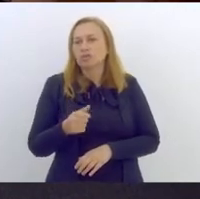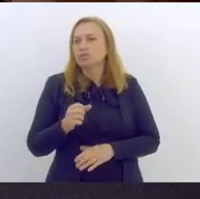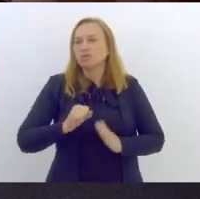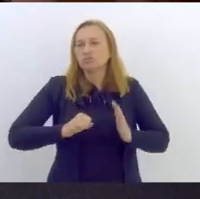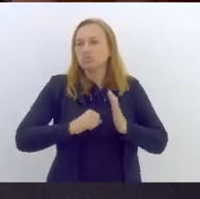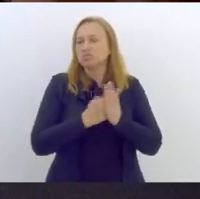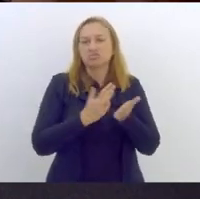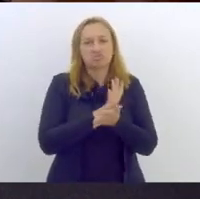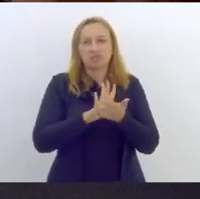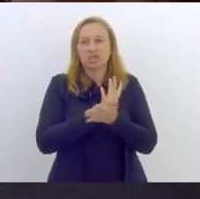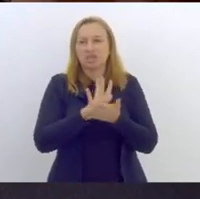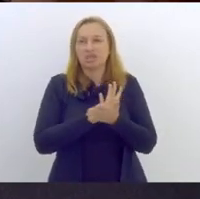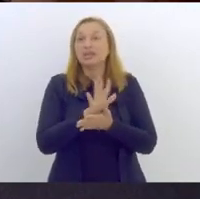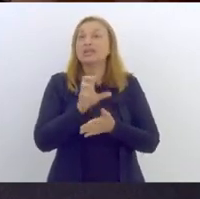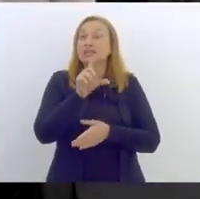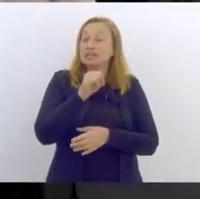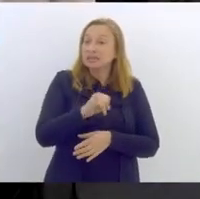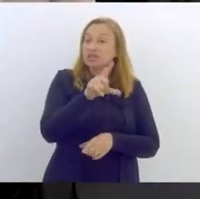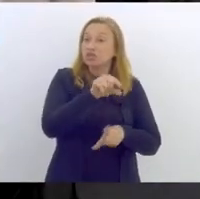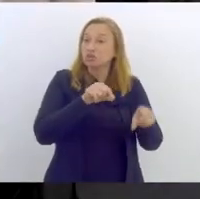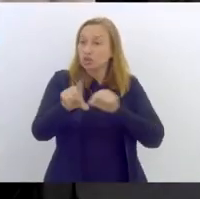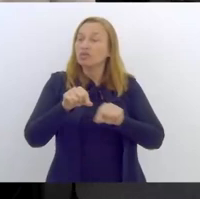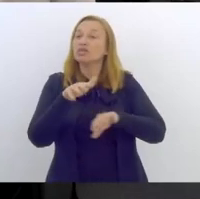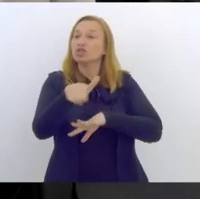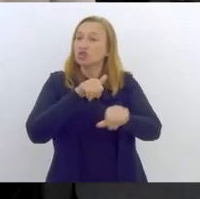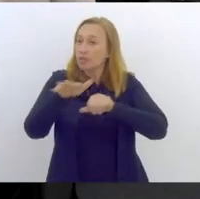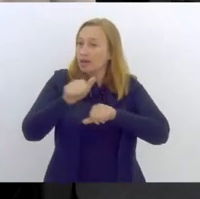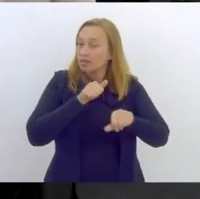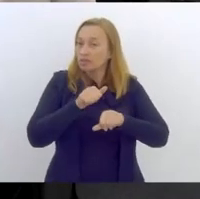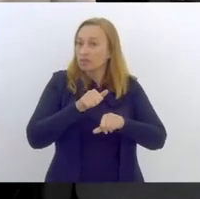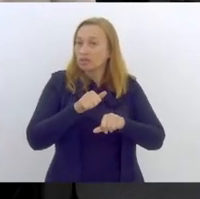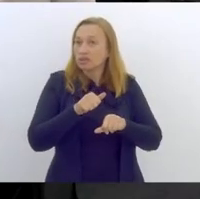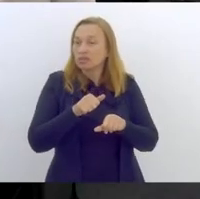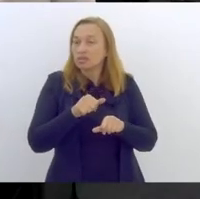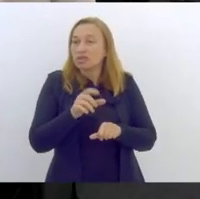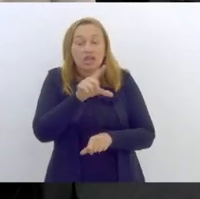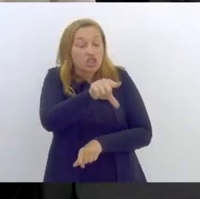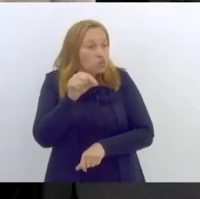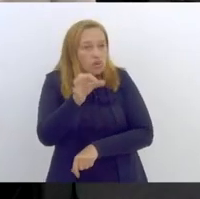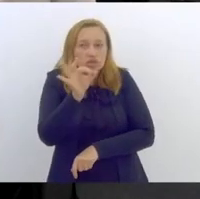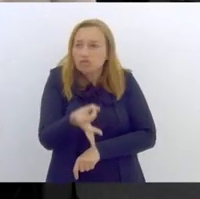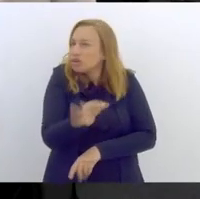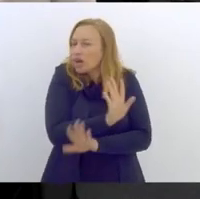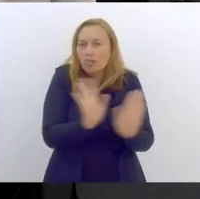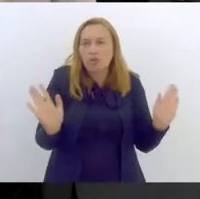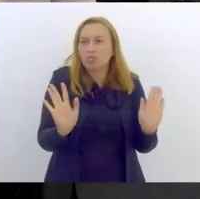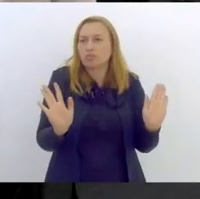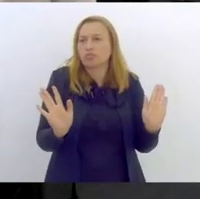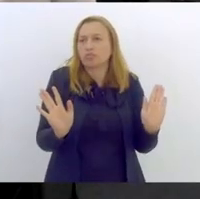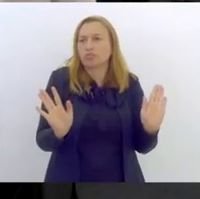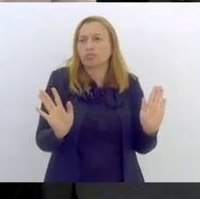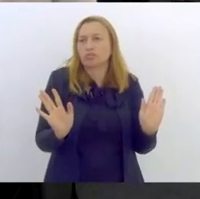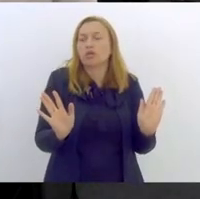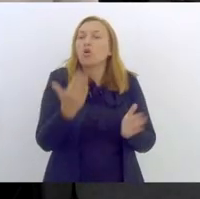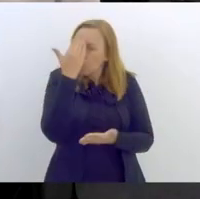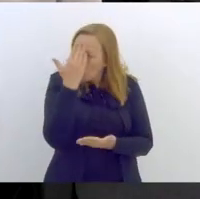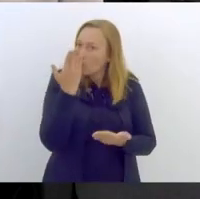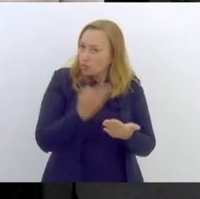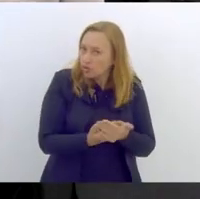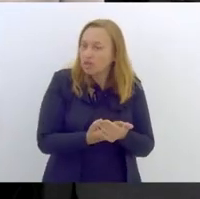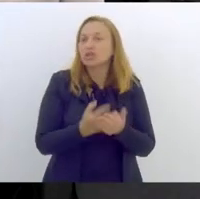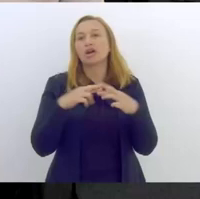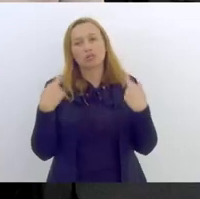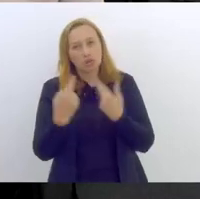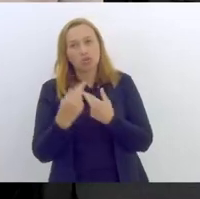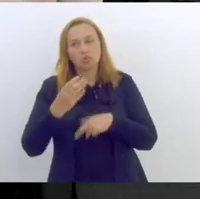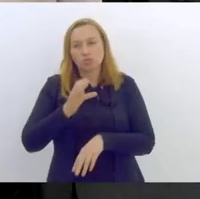impacta em nada se a gente se a gente decidir que vai ser chamado é decisão que vai ser chamado de verdade confia que na reunião